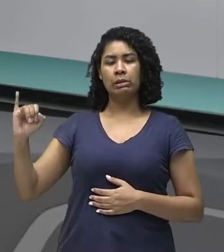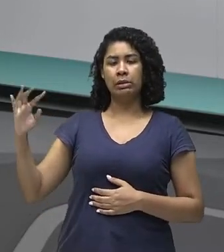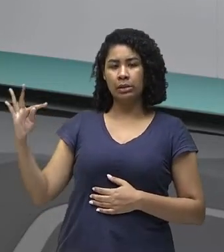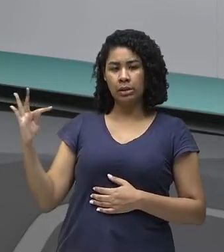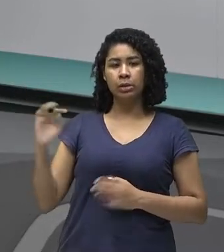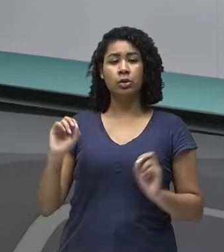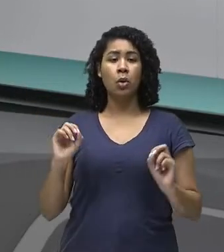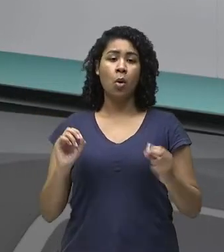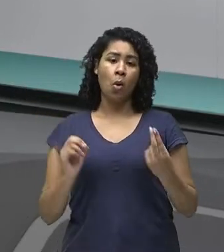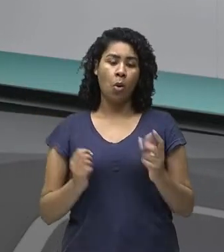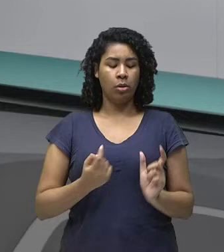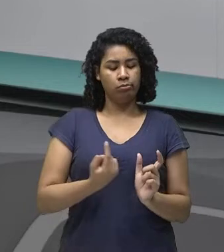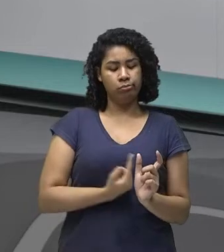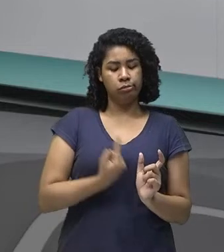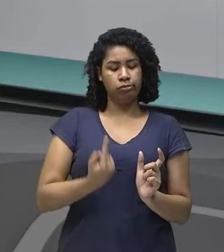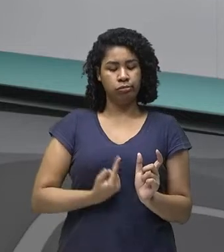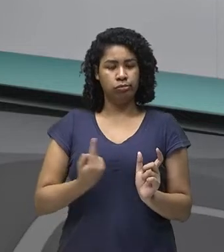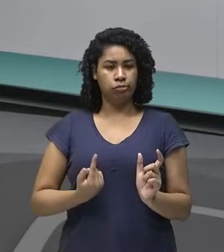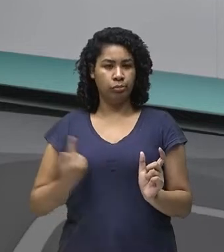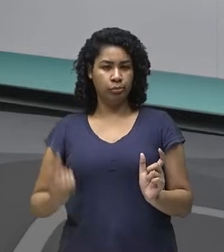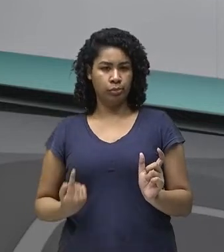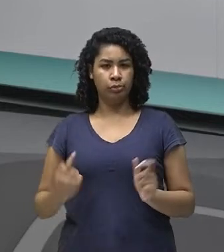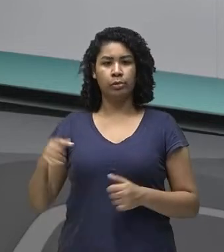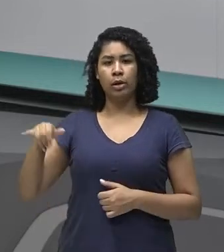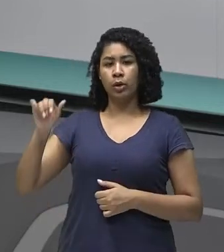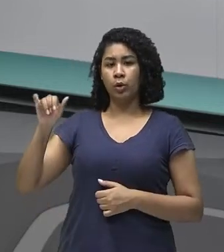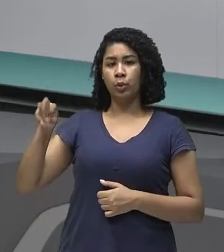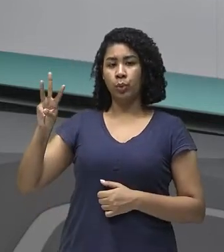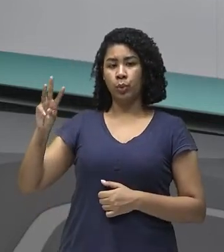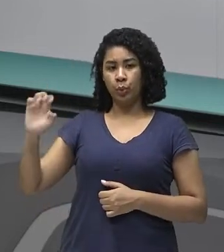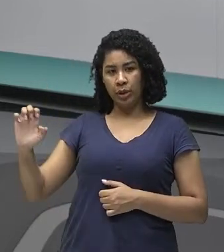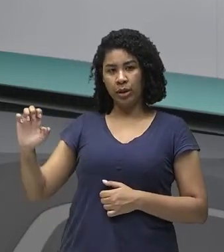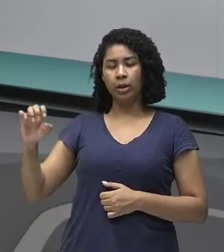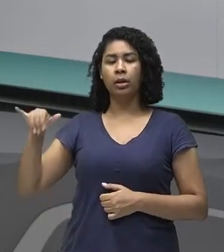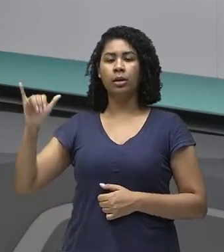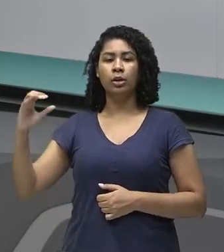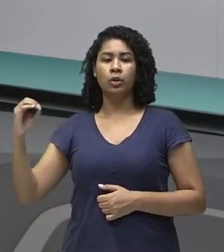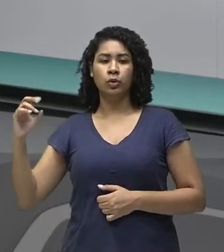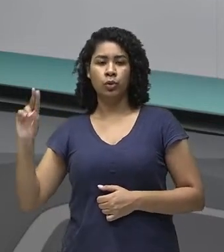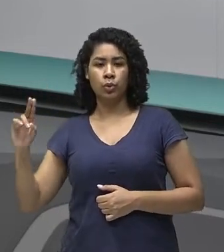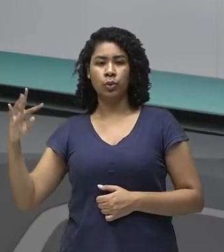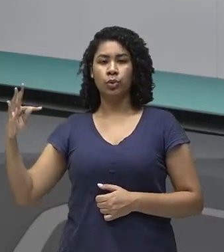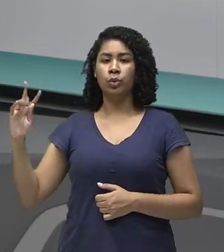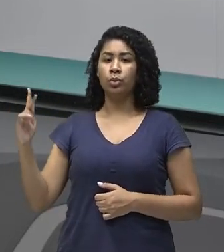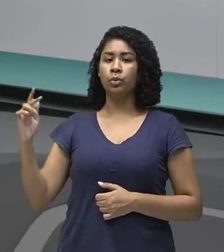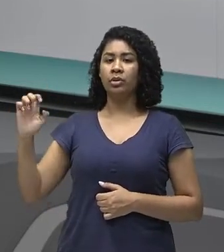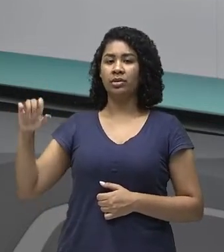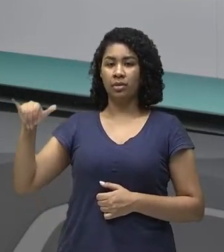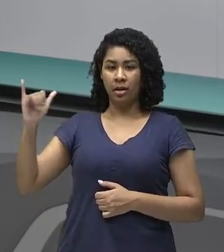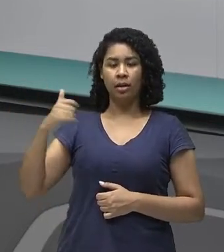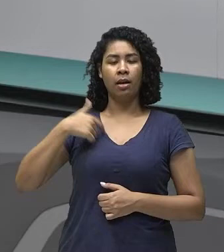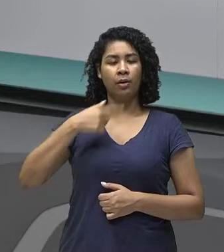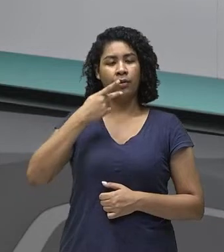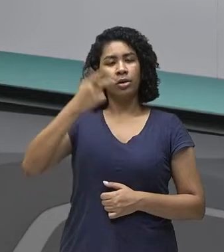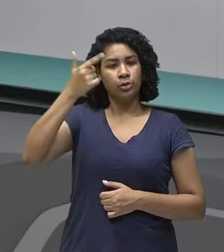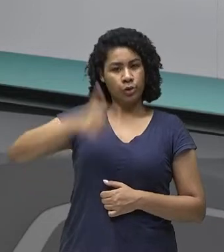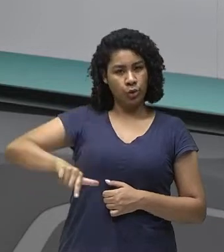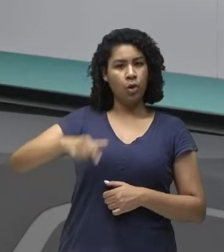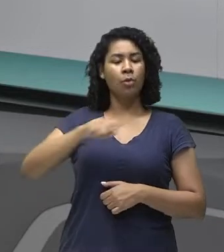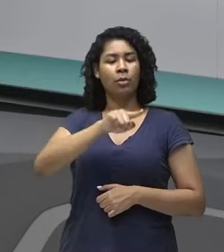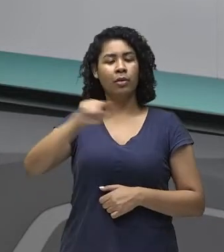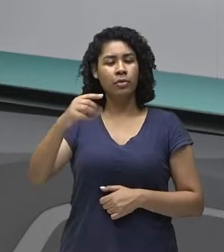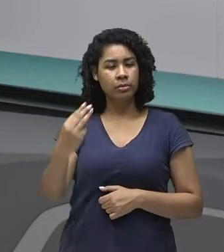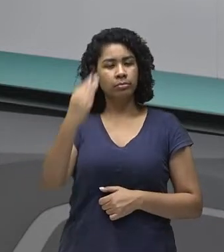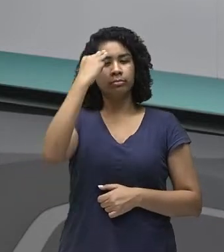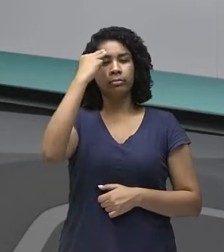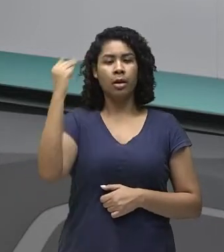plural, we, you, they. Nós estamos repetindo para vocês memorizarem bem. E agora, let's go